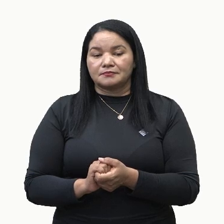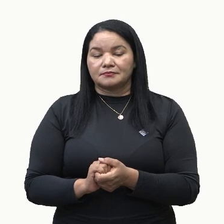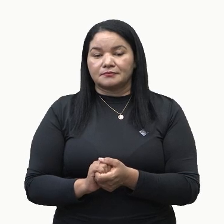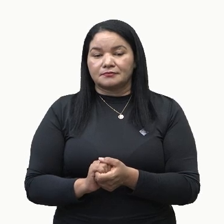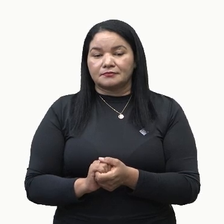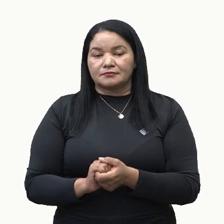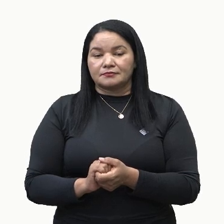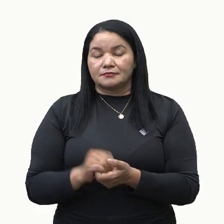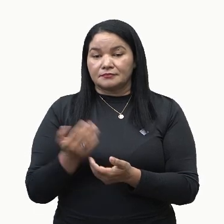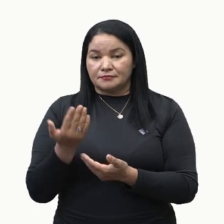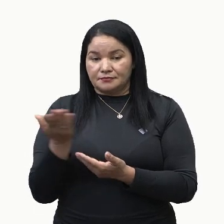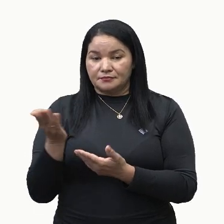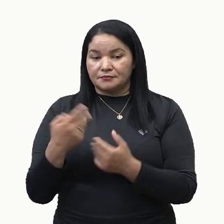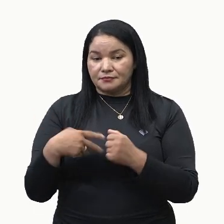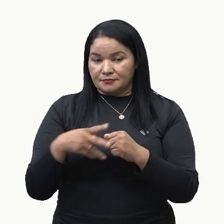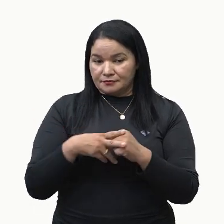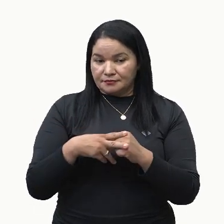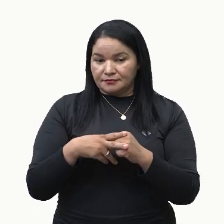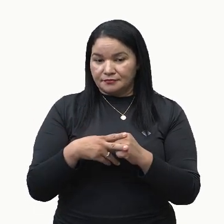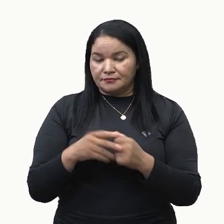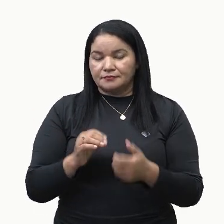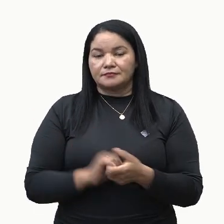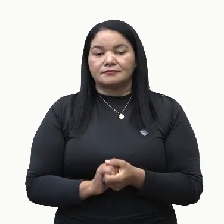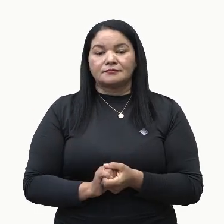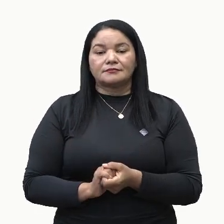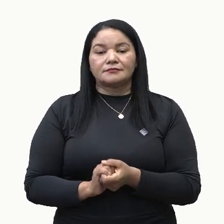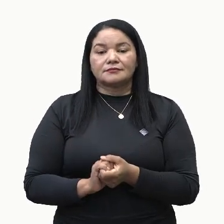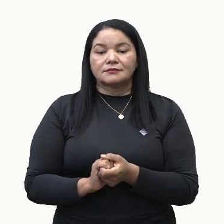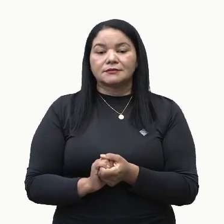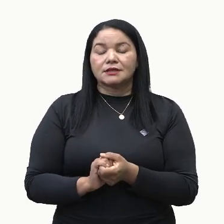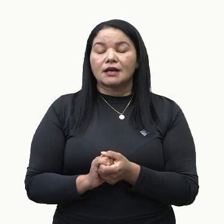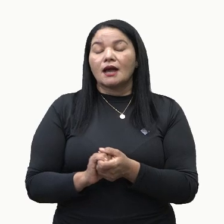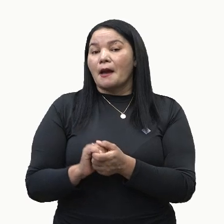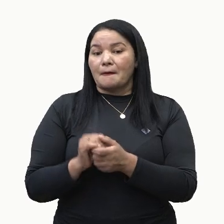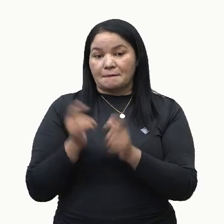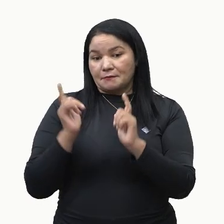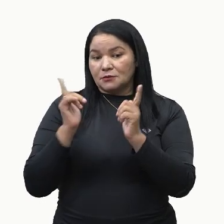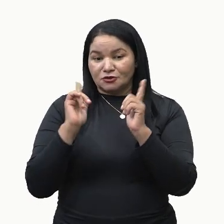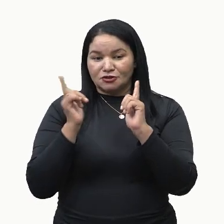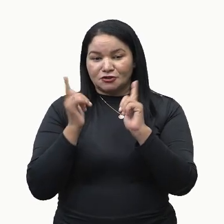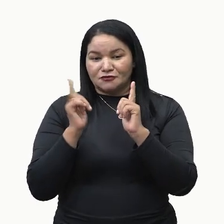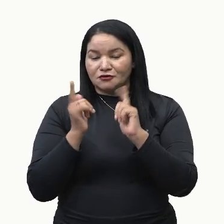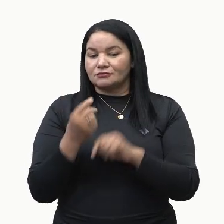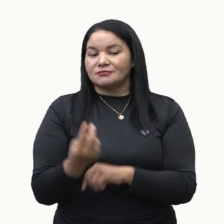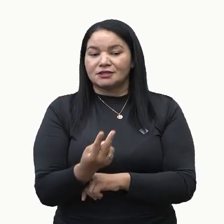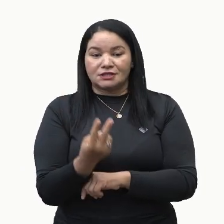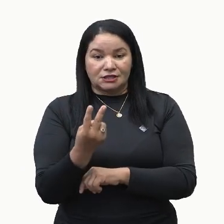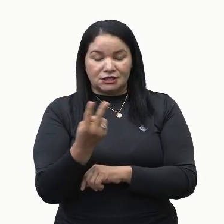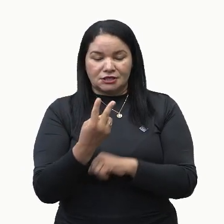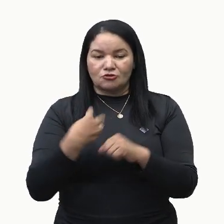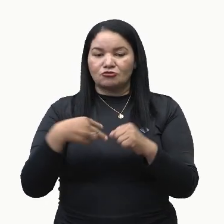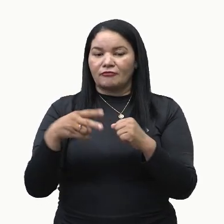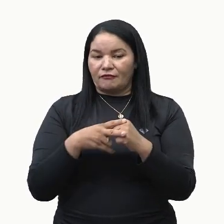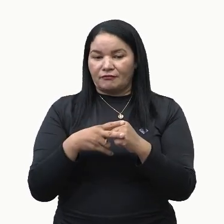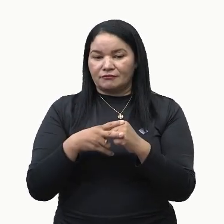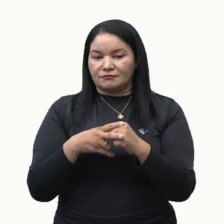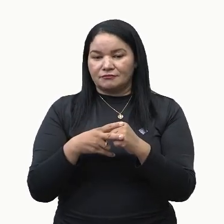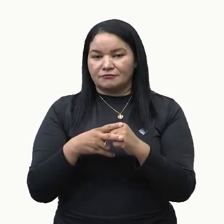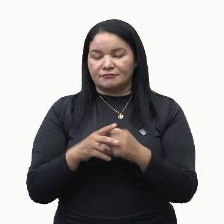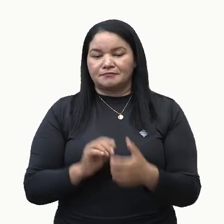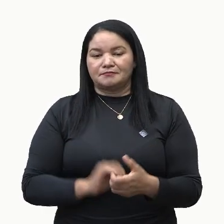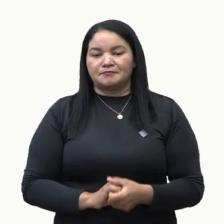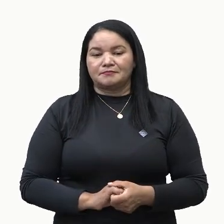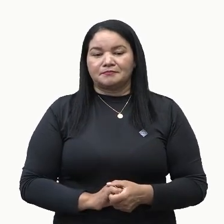temos um verbo, e me diverti muito, segundo verbo. Temos